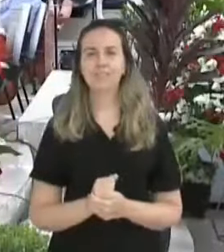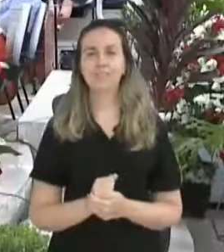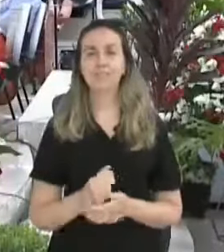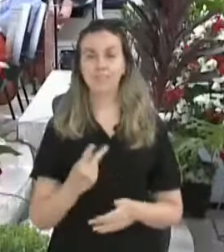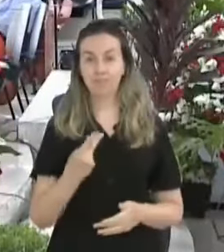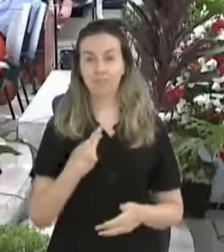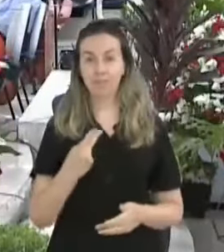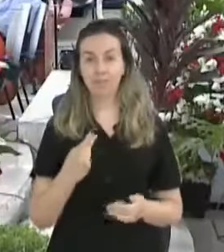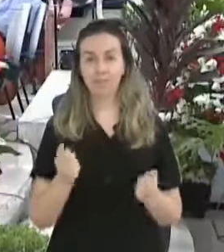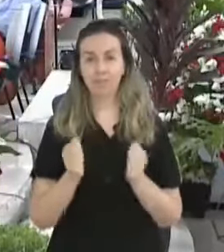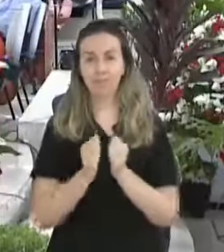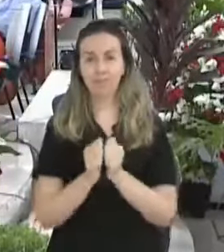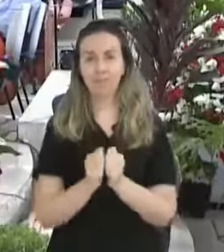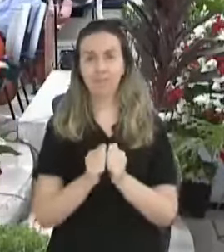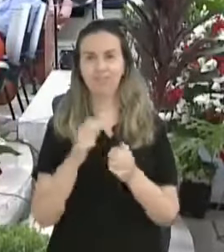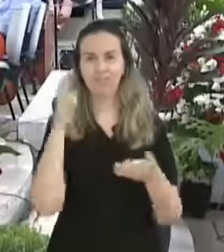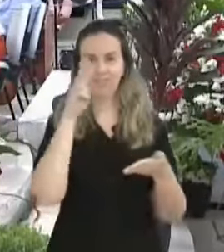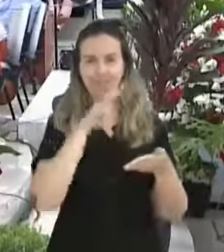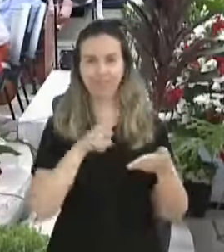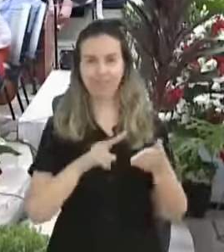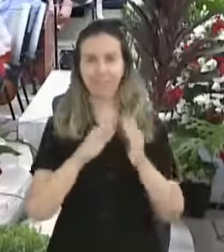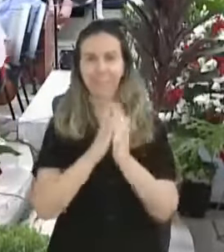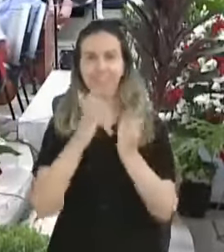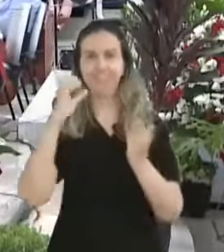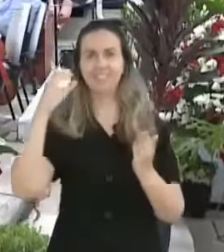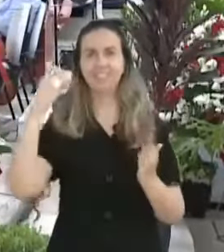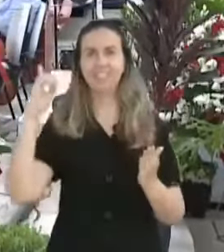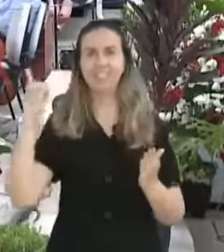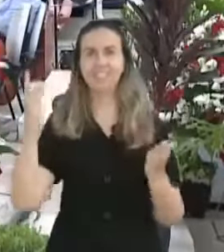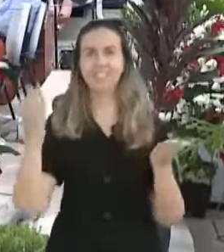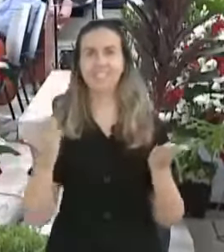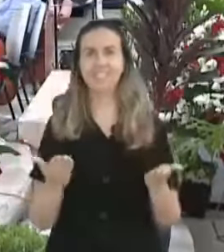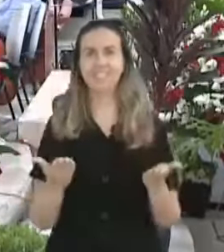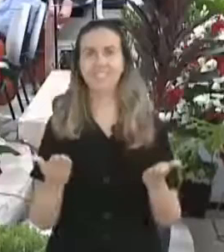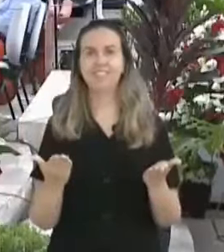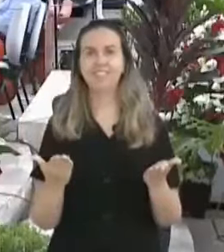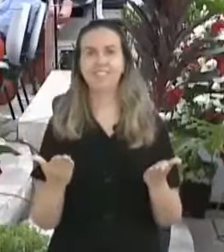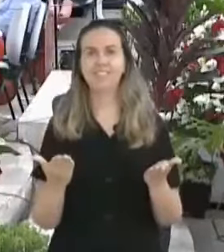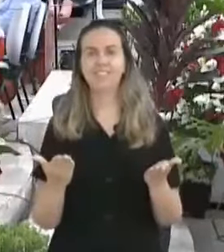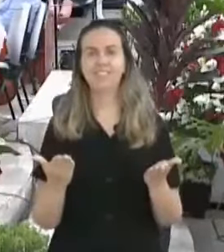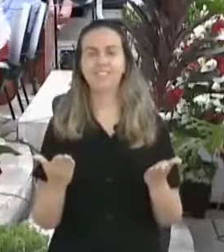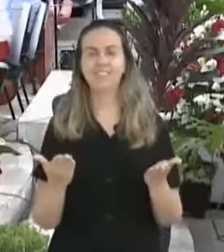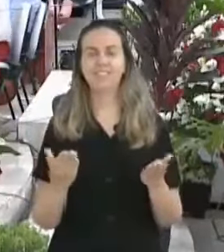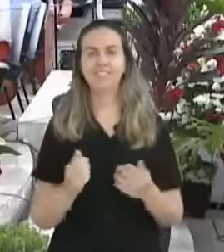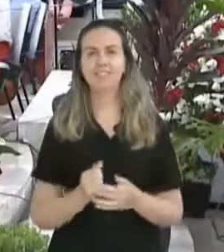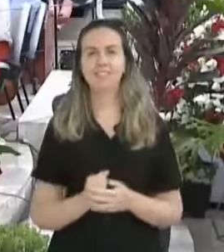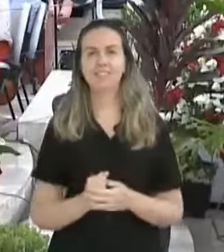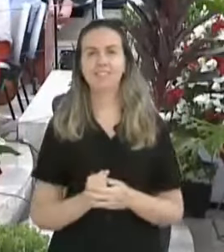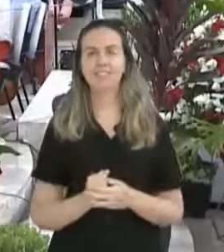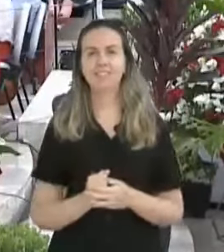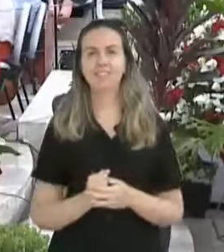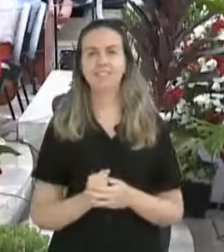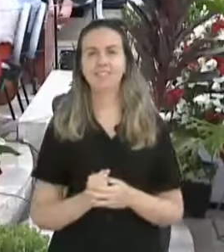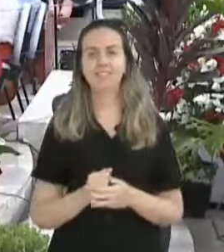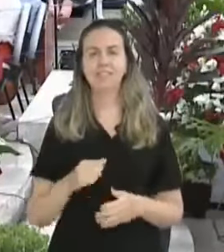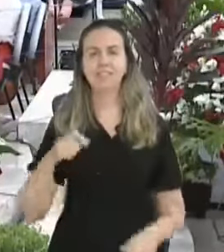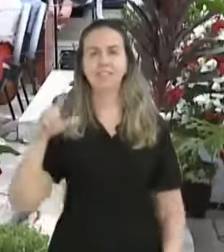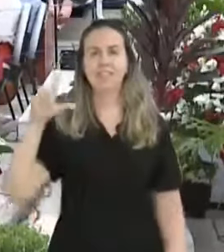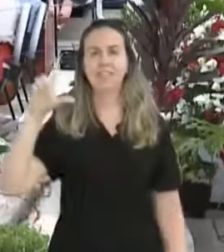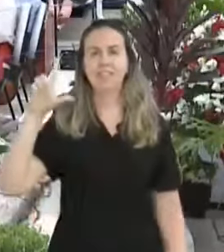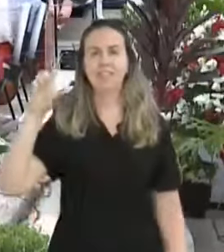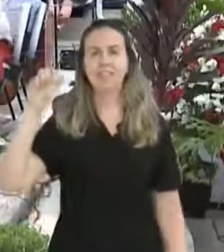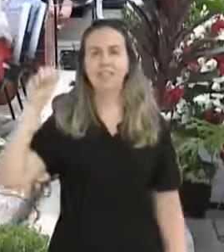vocês, neste momento, abrissem em suas Bíblias comigo agora, no livro de Lamentações